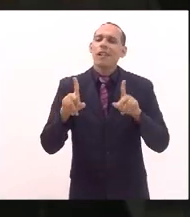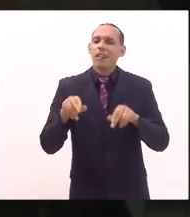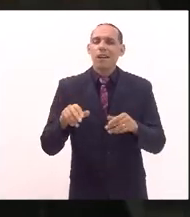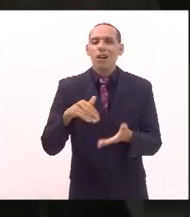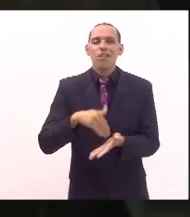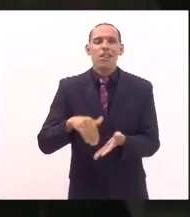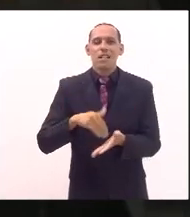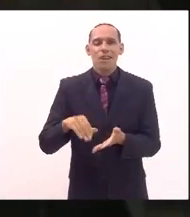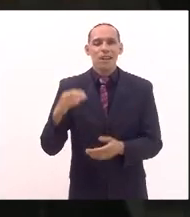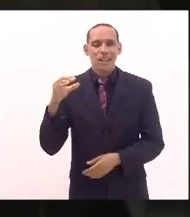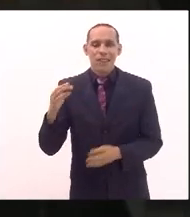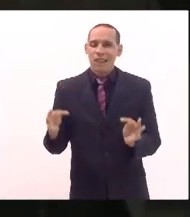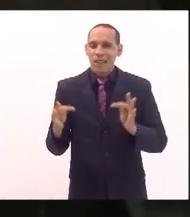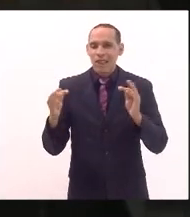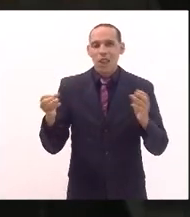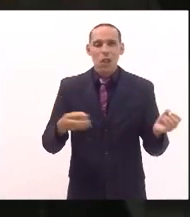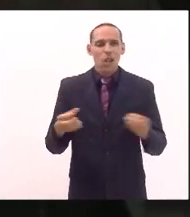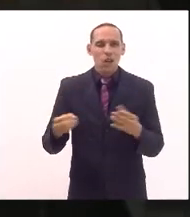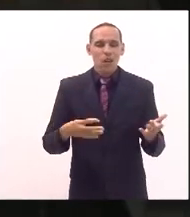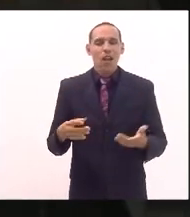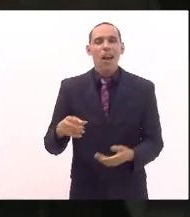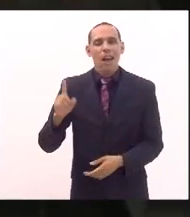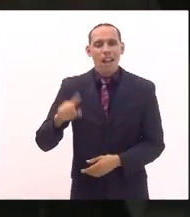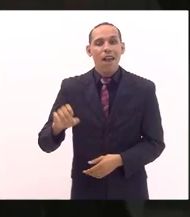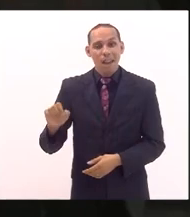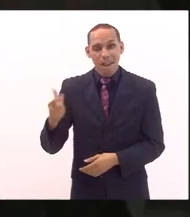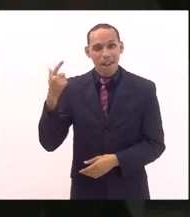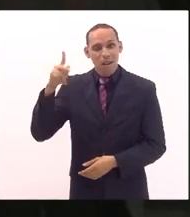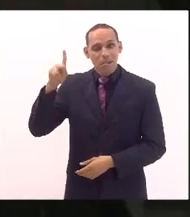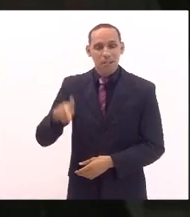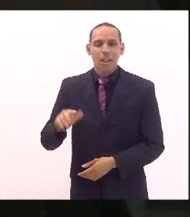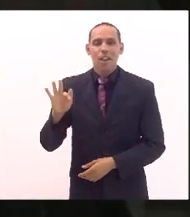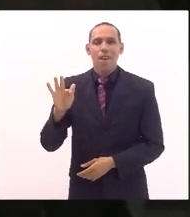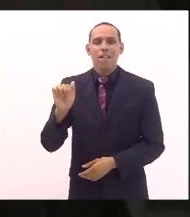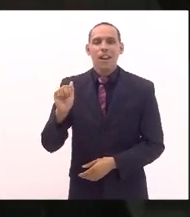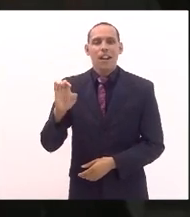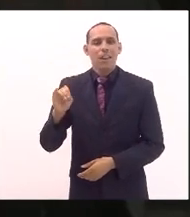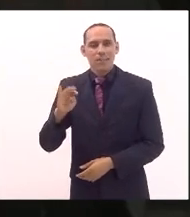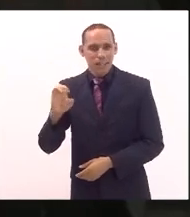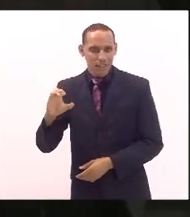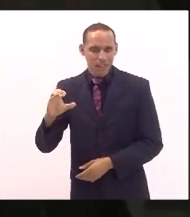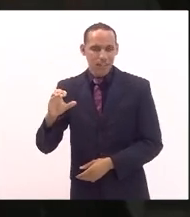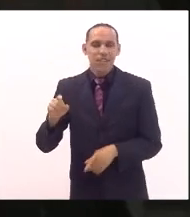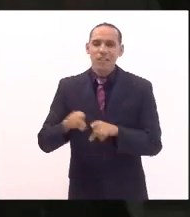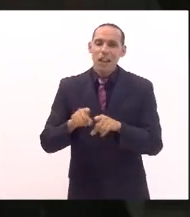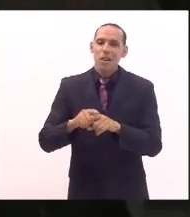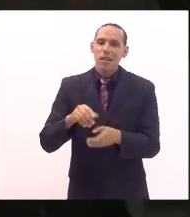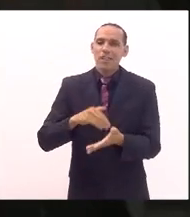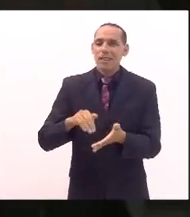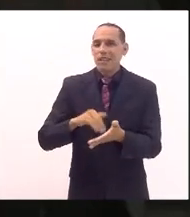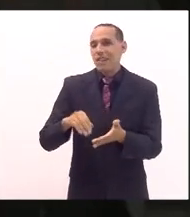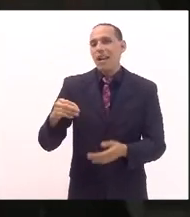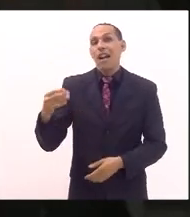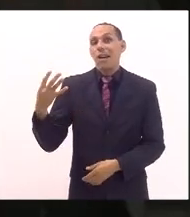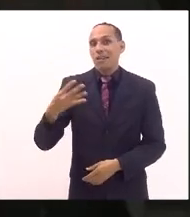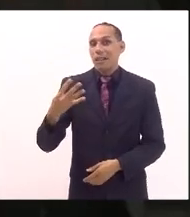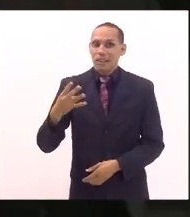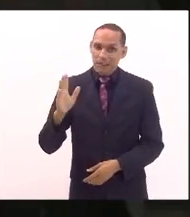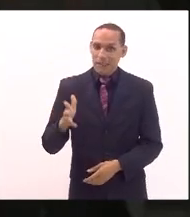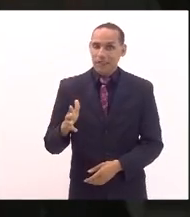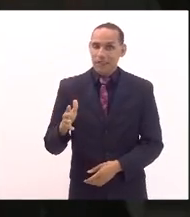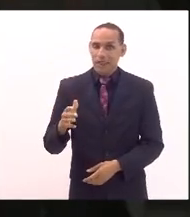de Ciência Tecnologia e inovação João Camilo ex-presidente da Faetec é o quarto secretário de Ciência Tecnologia inovação